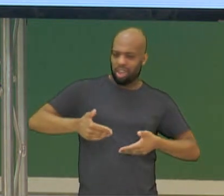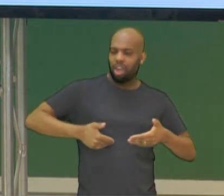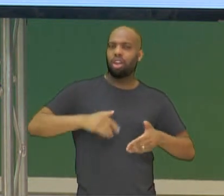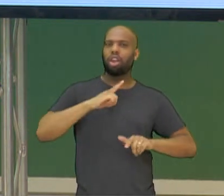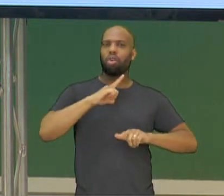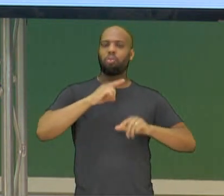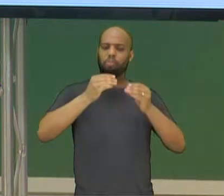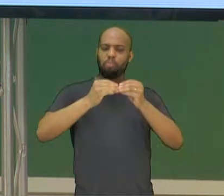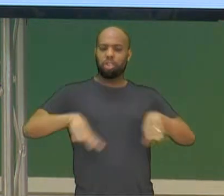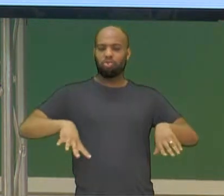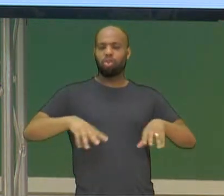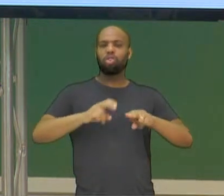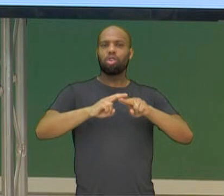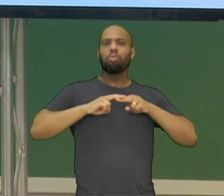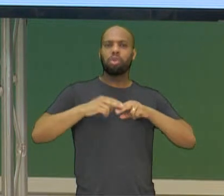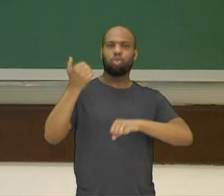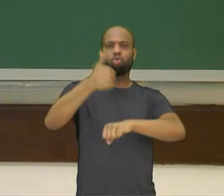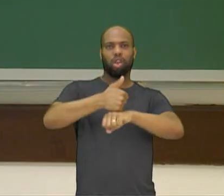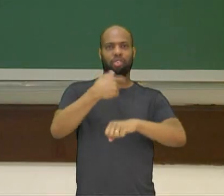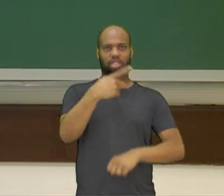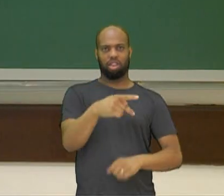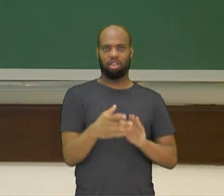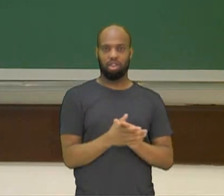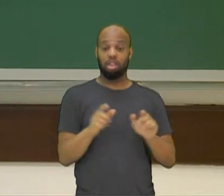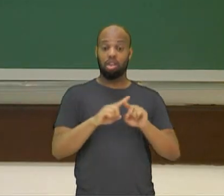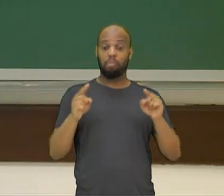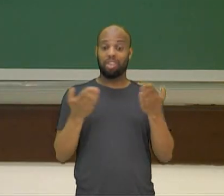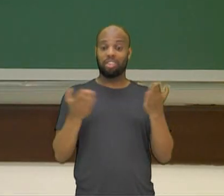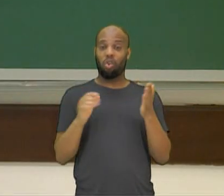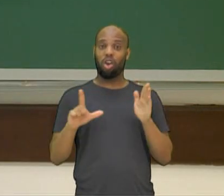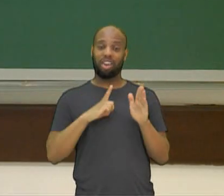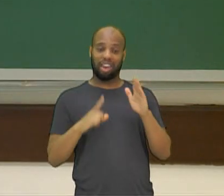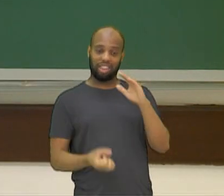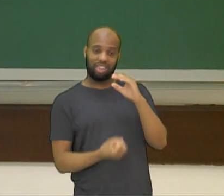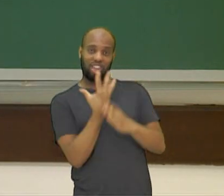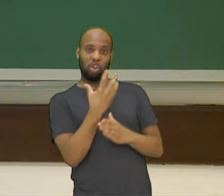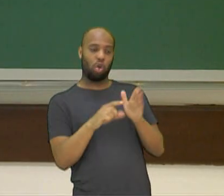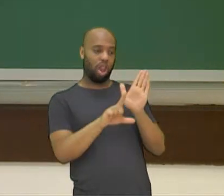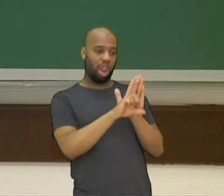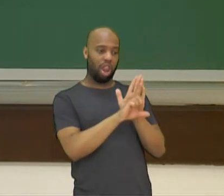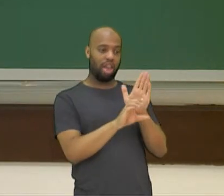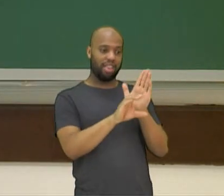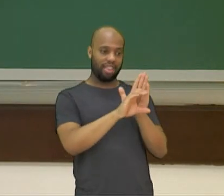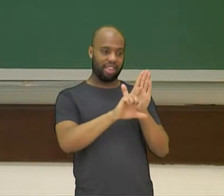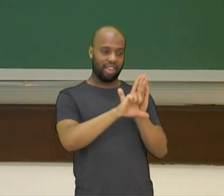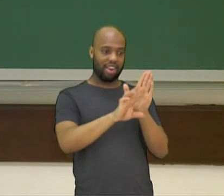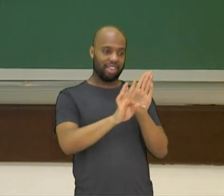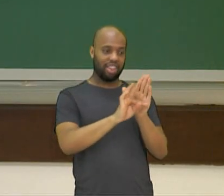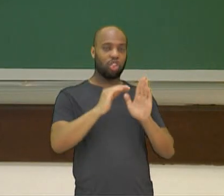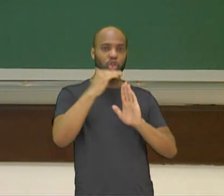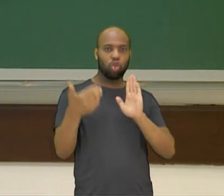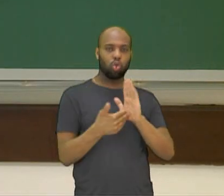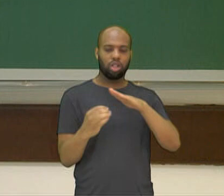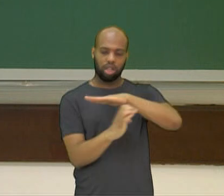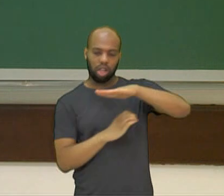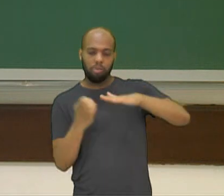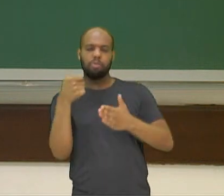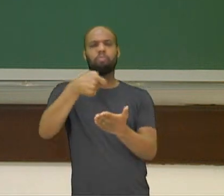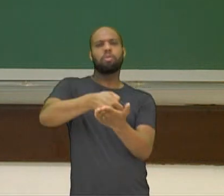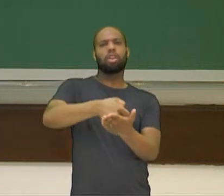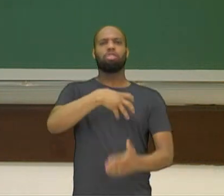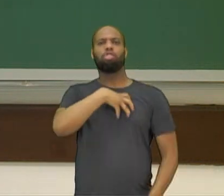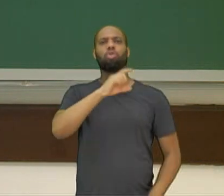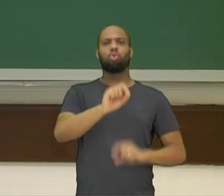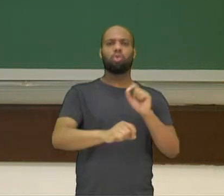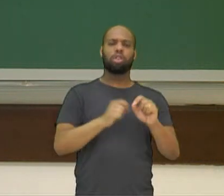muito prejudicado pelo seu empregador. E com a consolidação das leis do trabalho, todas as empresas, né, eram obrigadas, de certa